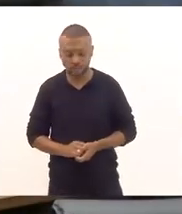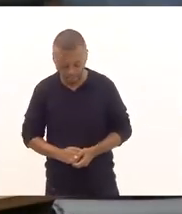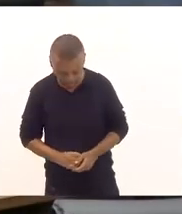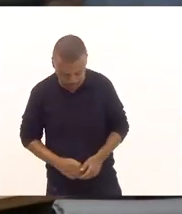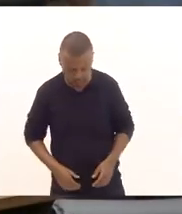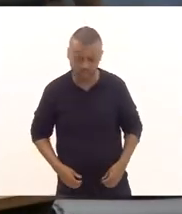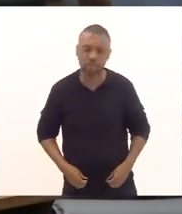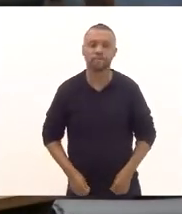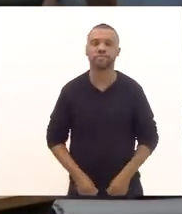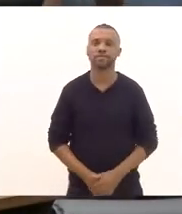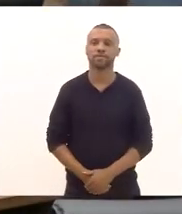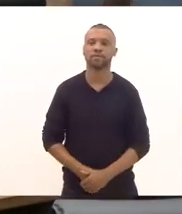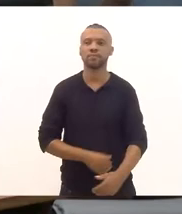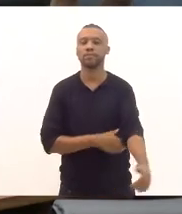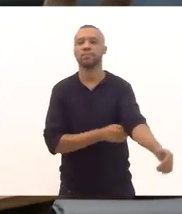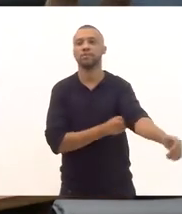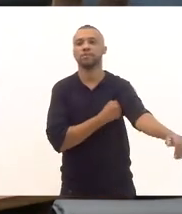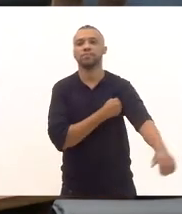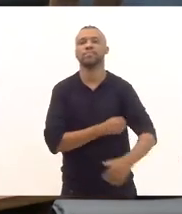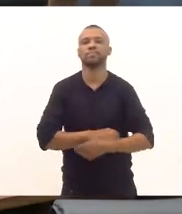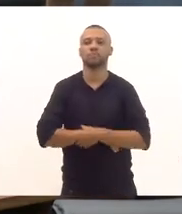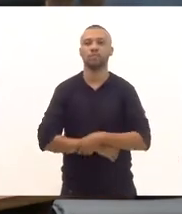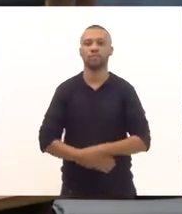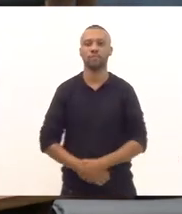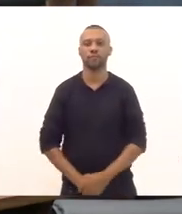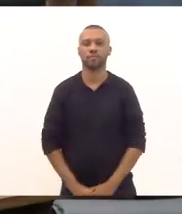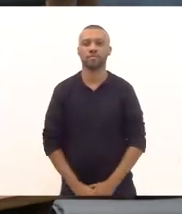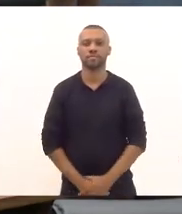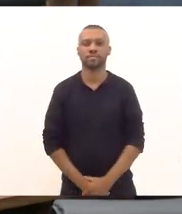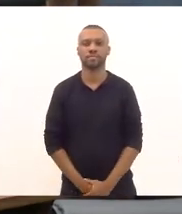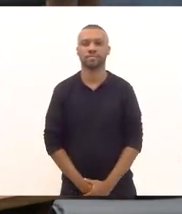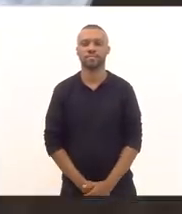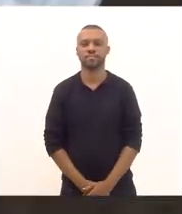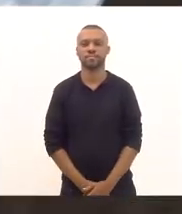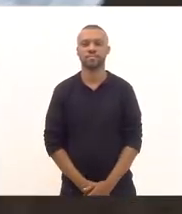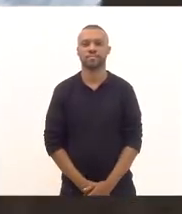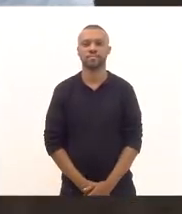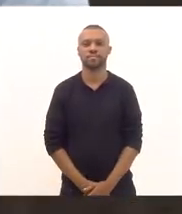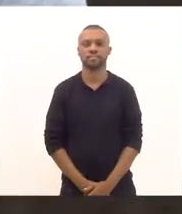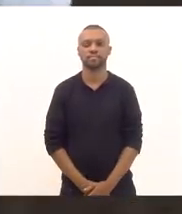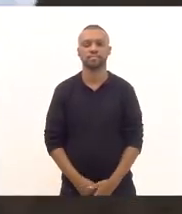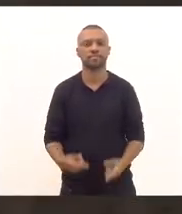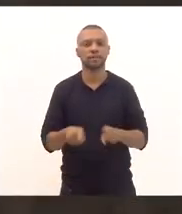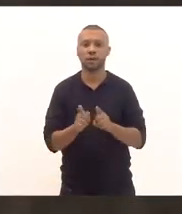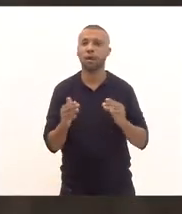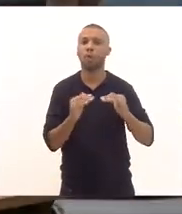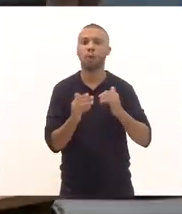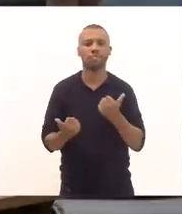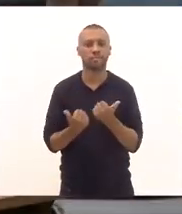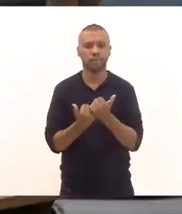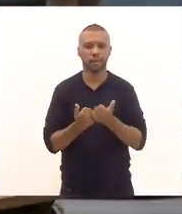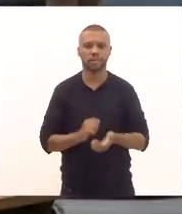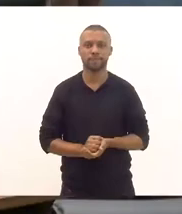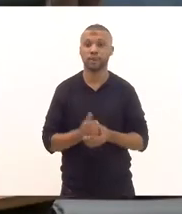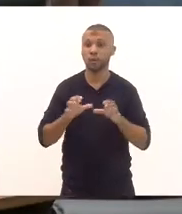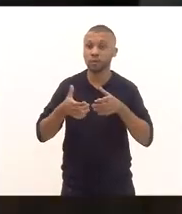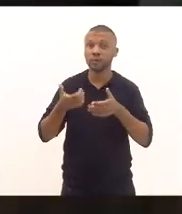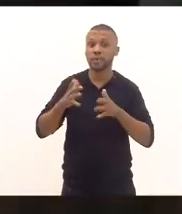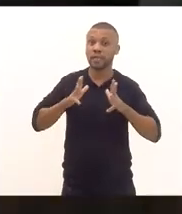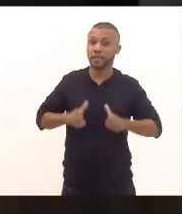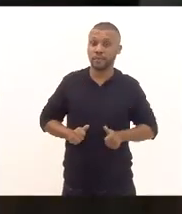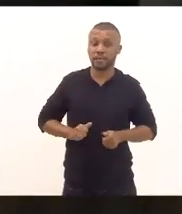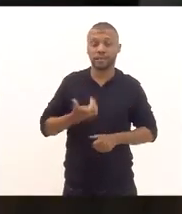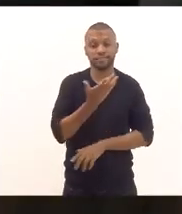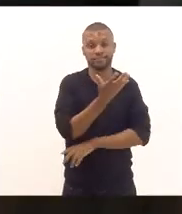o tempo nasceu manda favorável Presidente pela comissão de saneamento ambiental